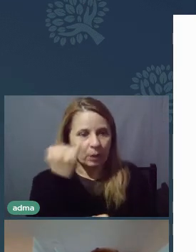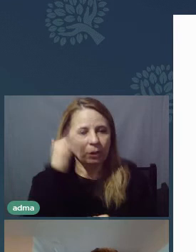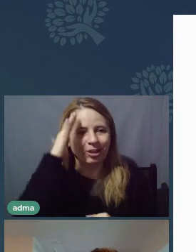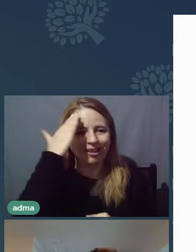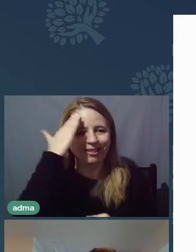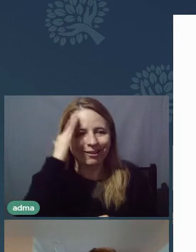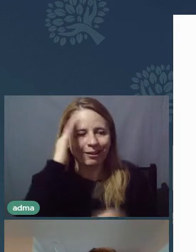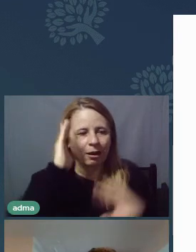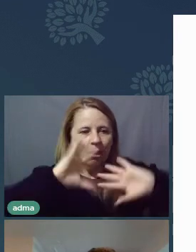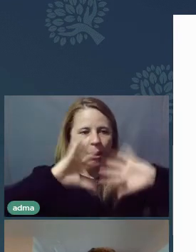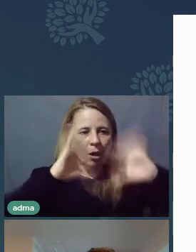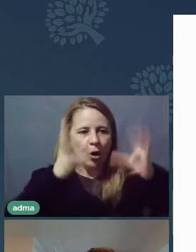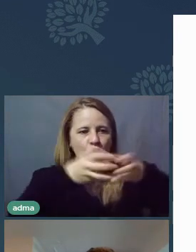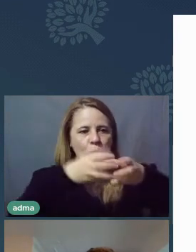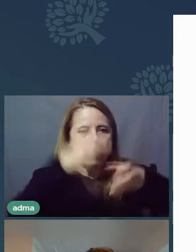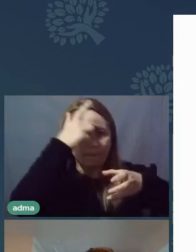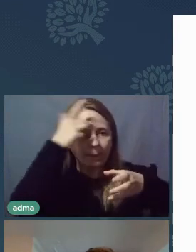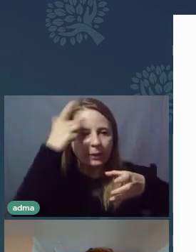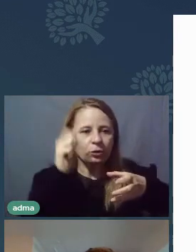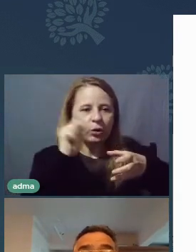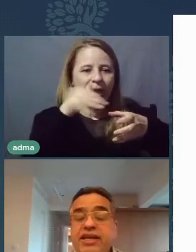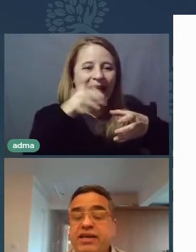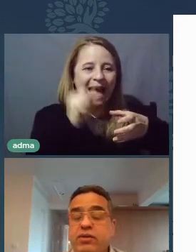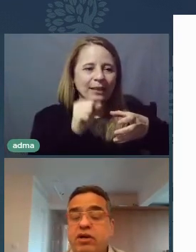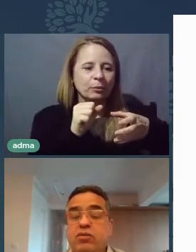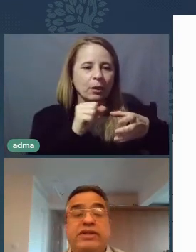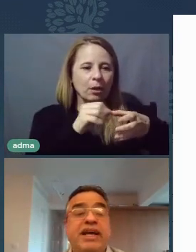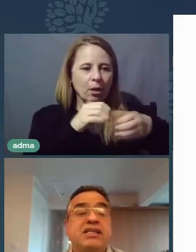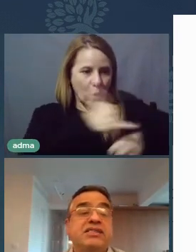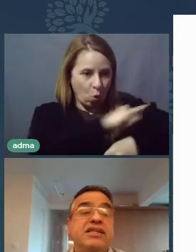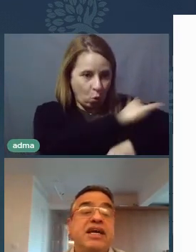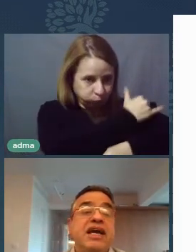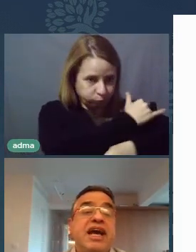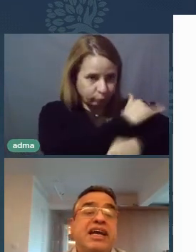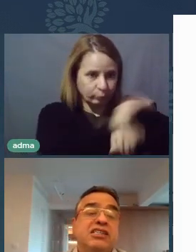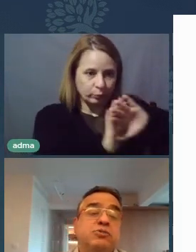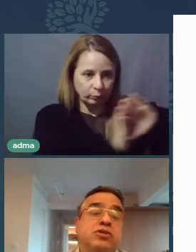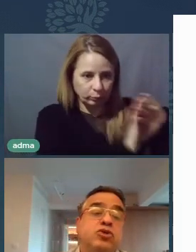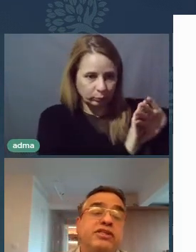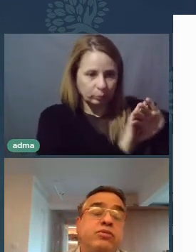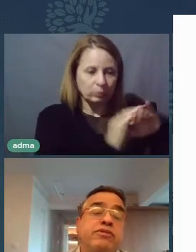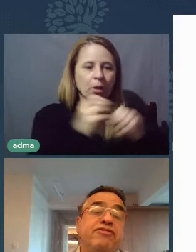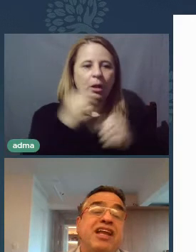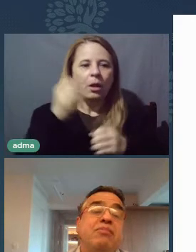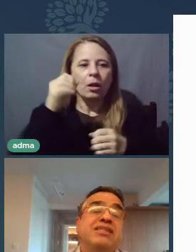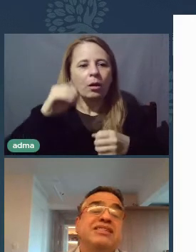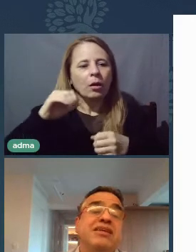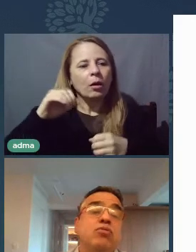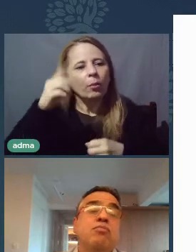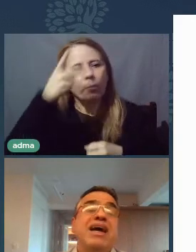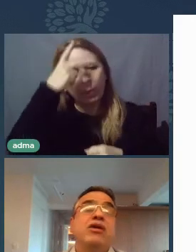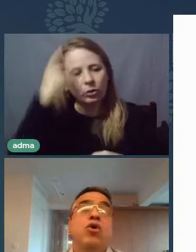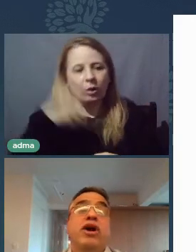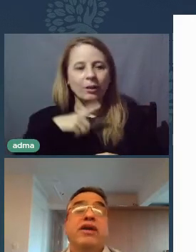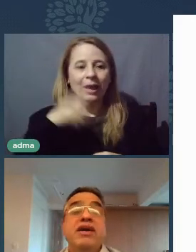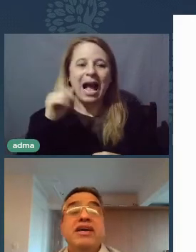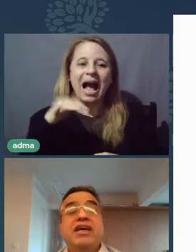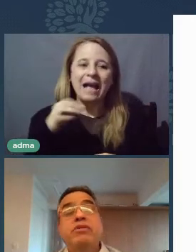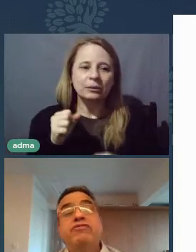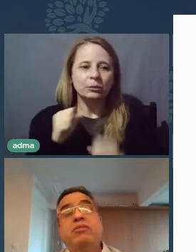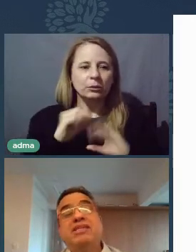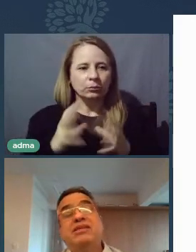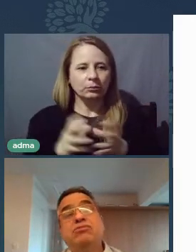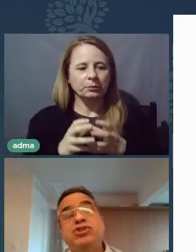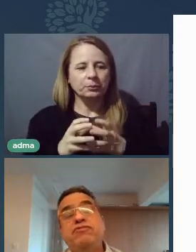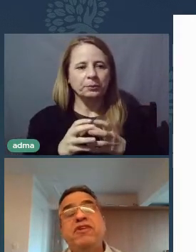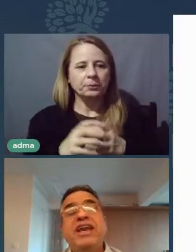asma não obesas e asma obesas, então a gente vê aqui que o que acontece é que essas pessoas têm uma inflamação maior, que